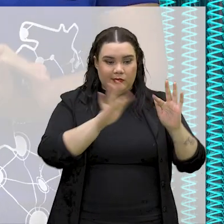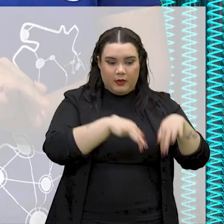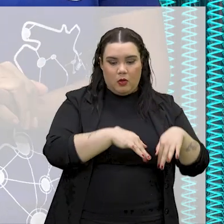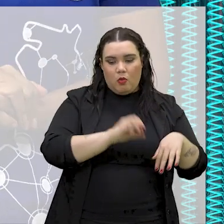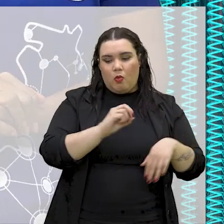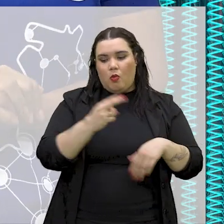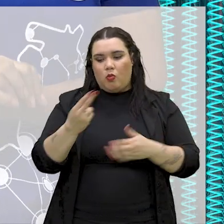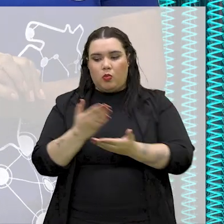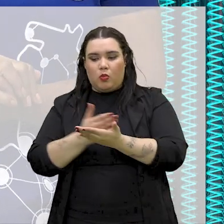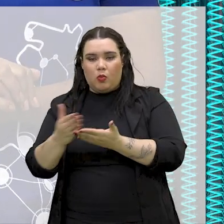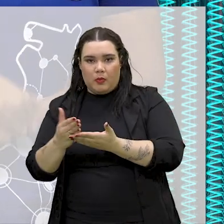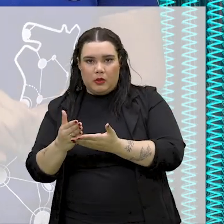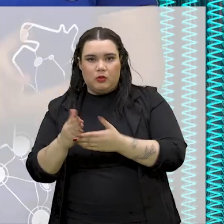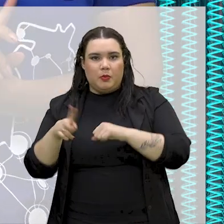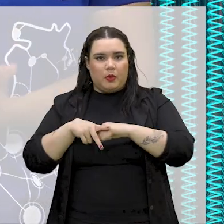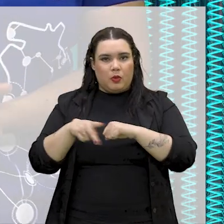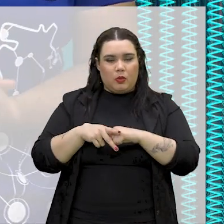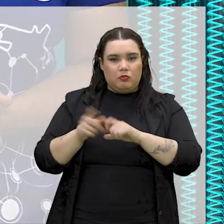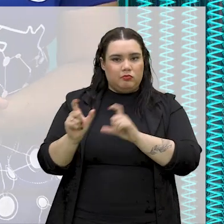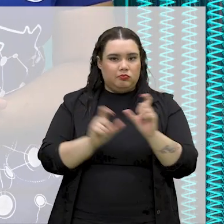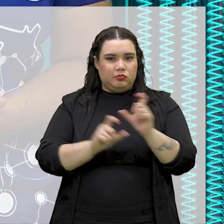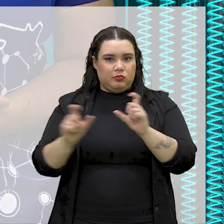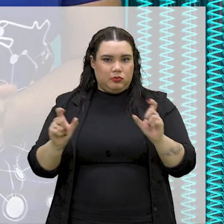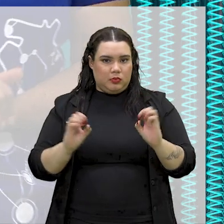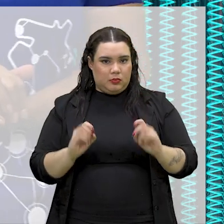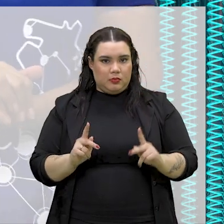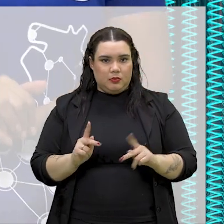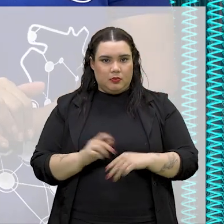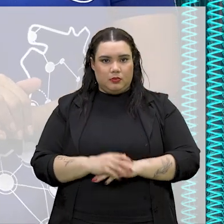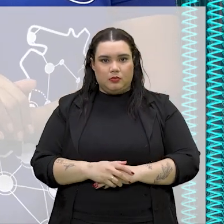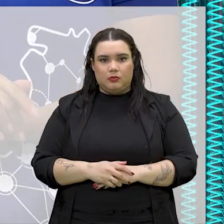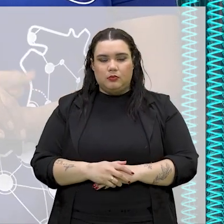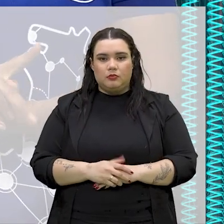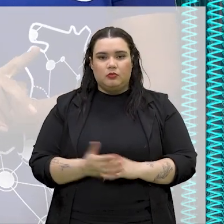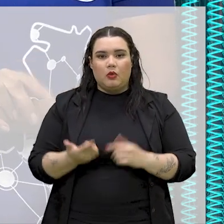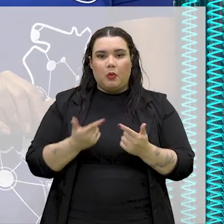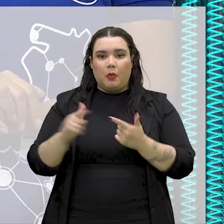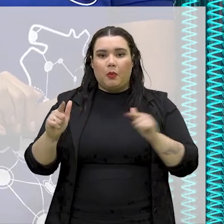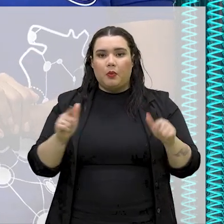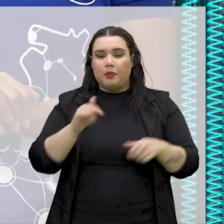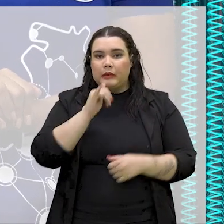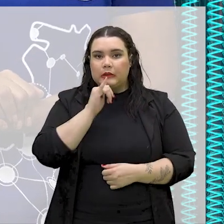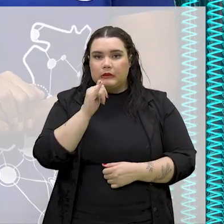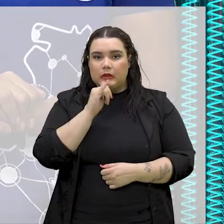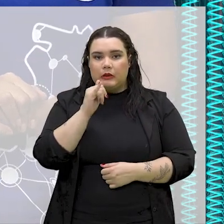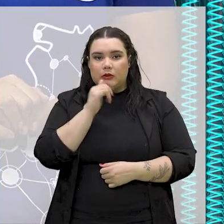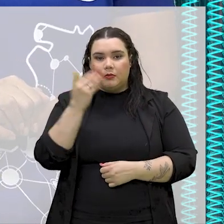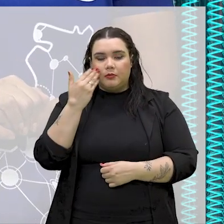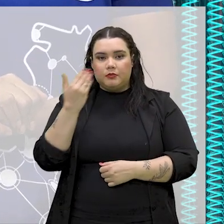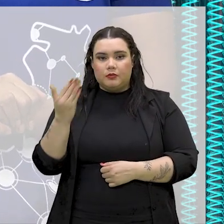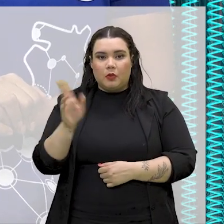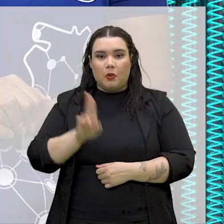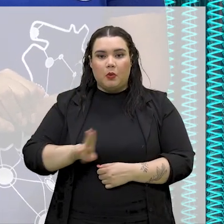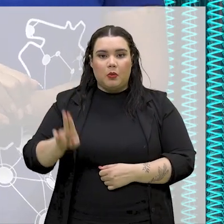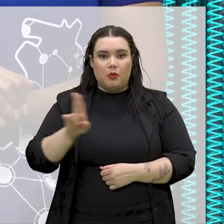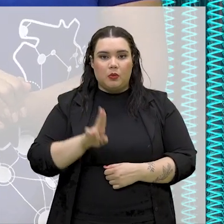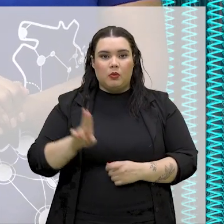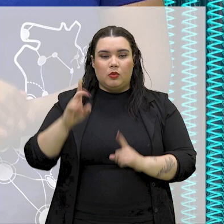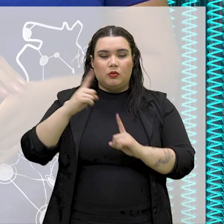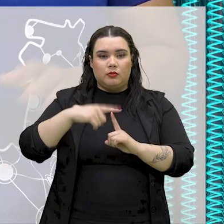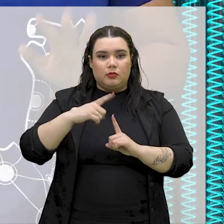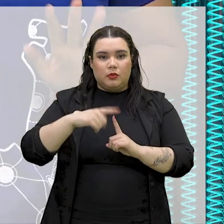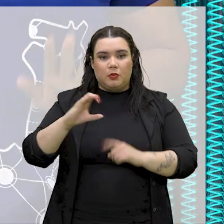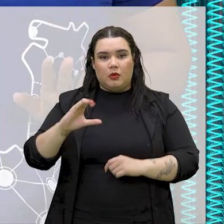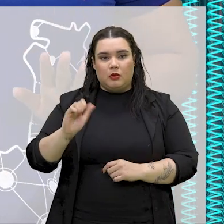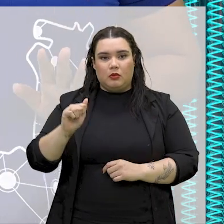do pronome, alright? More examples, mais exemplos aqui com a utilização do modal